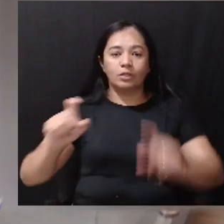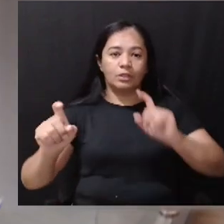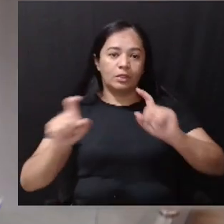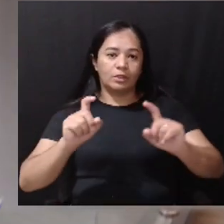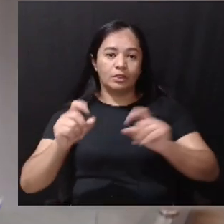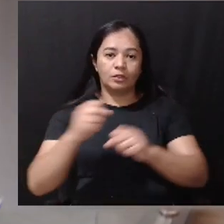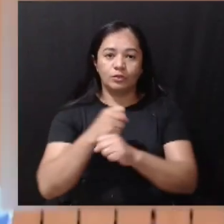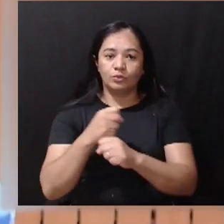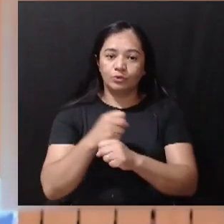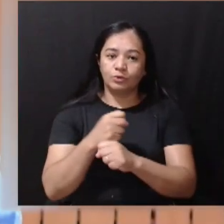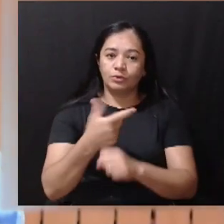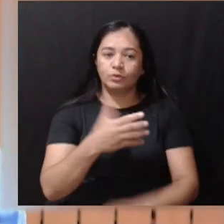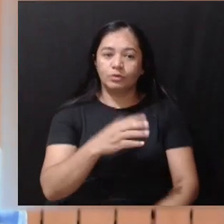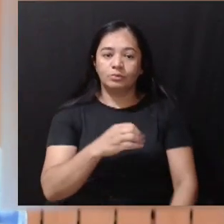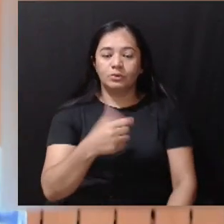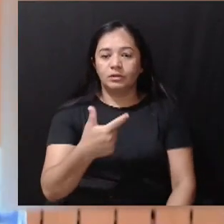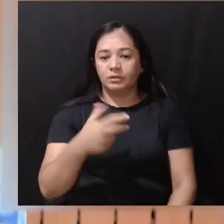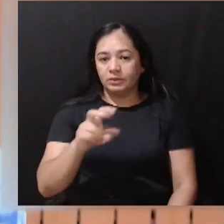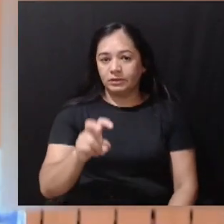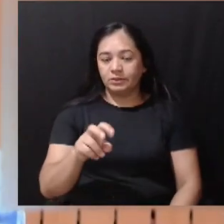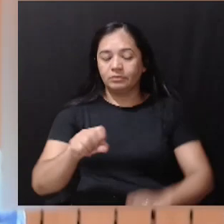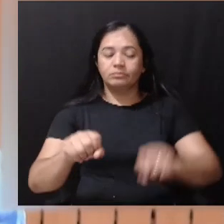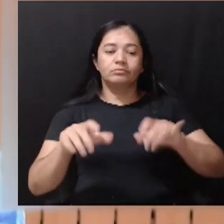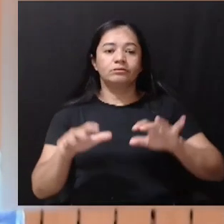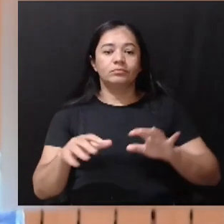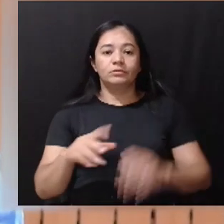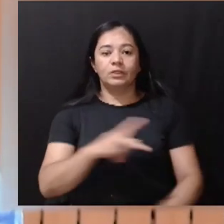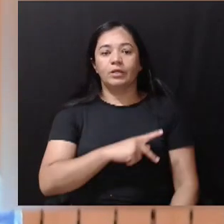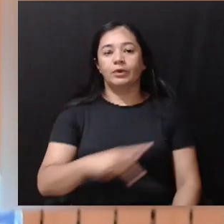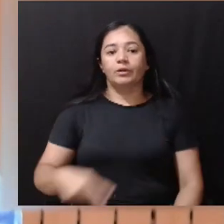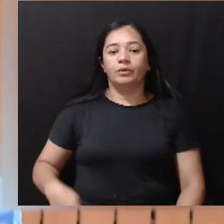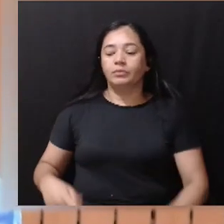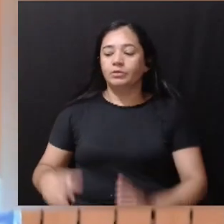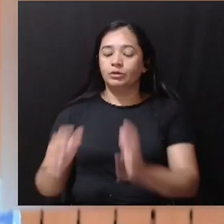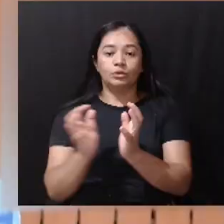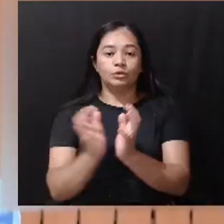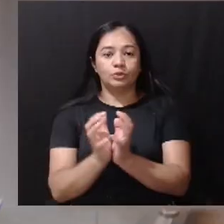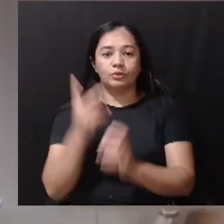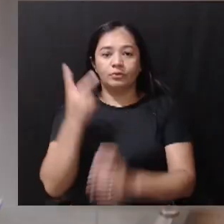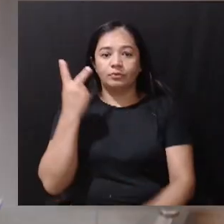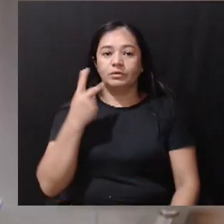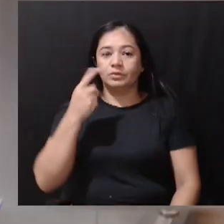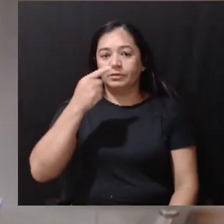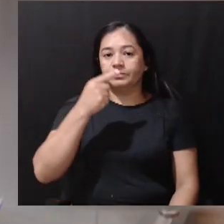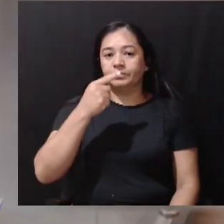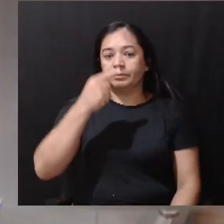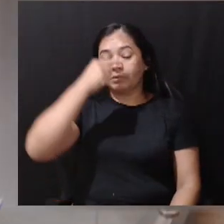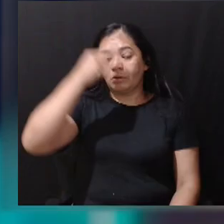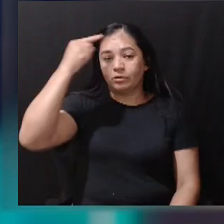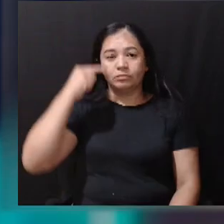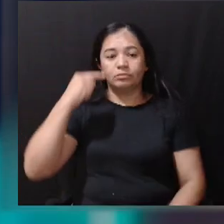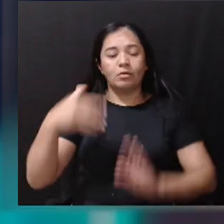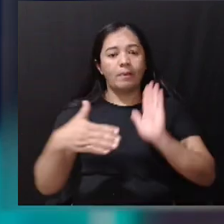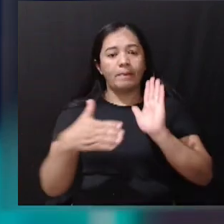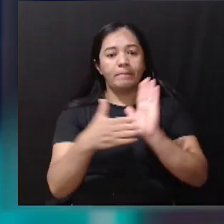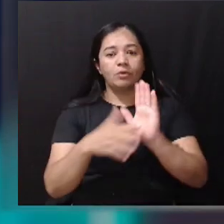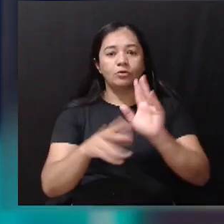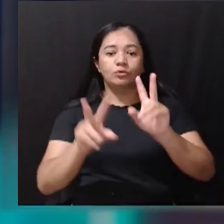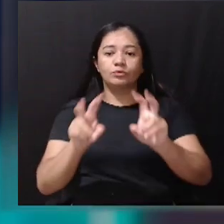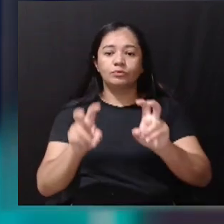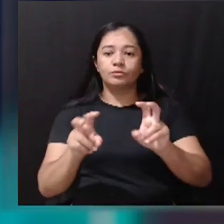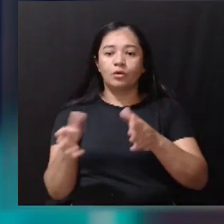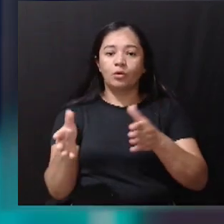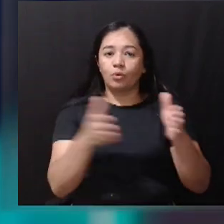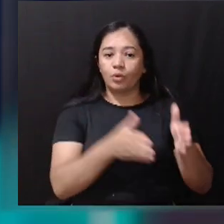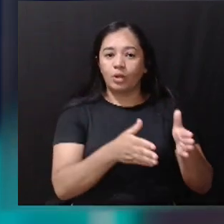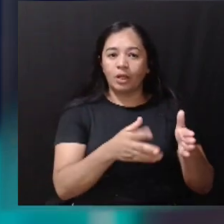plenário José Maria Matozinho. A presidente do colegiado, a vereadora Paula Miguel, pautou como tema o lado obscuro